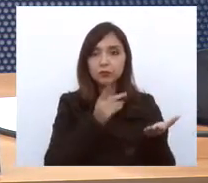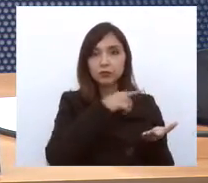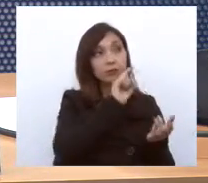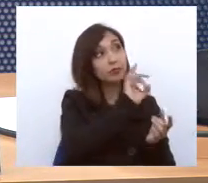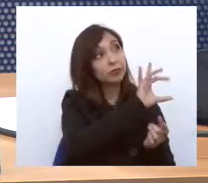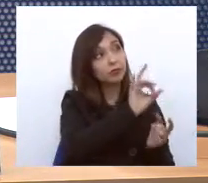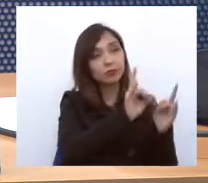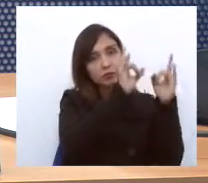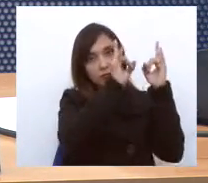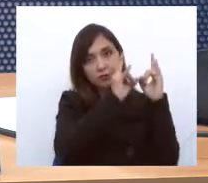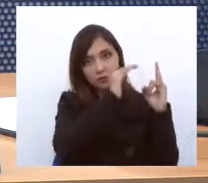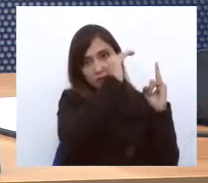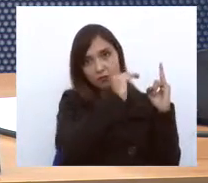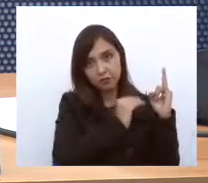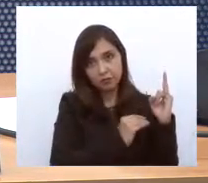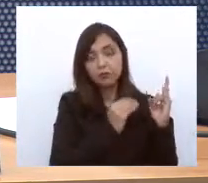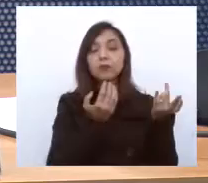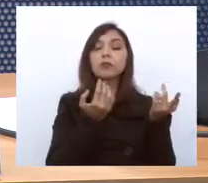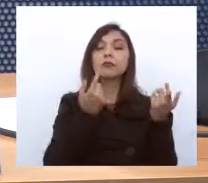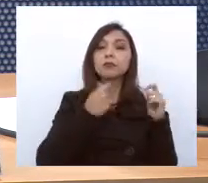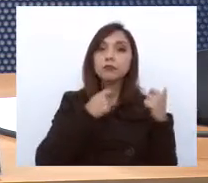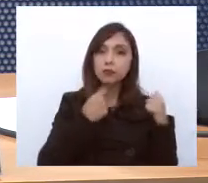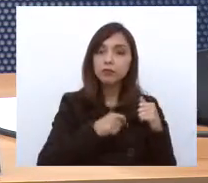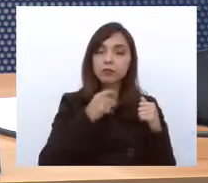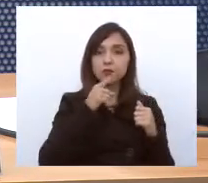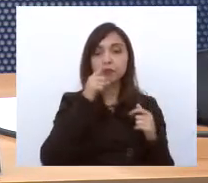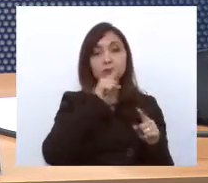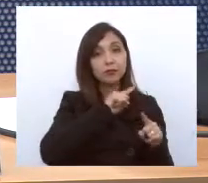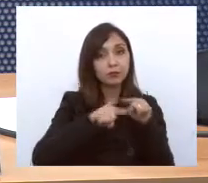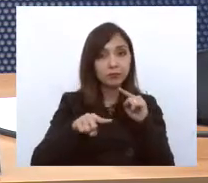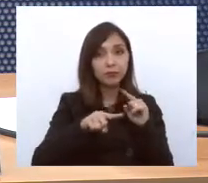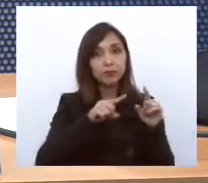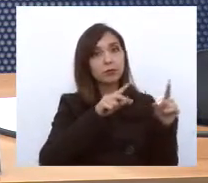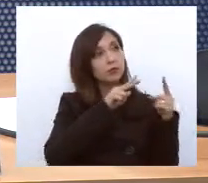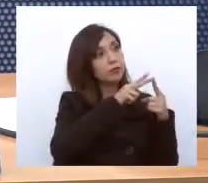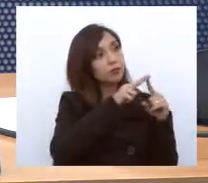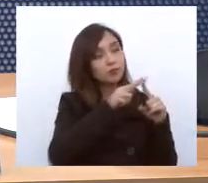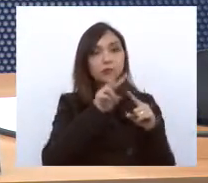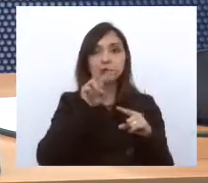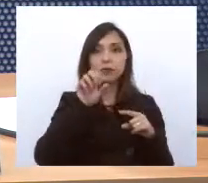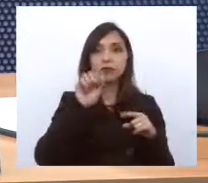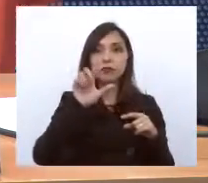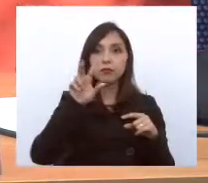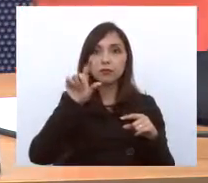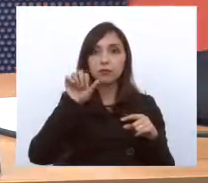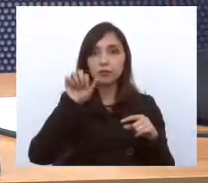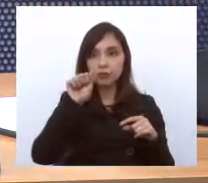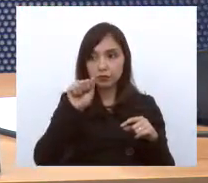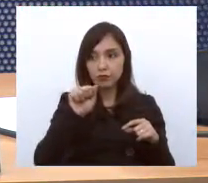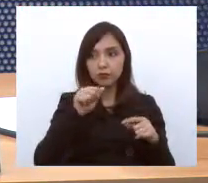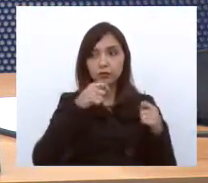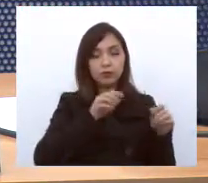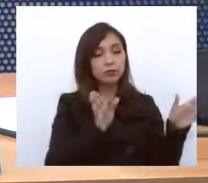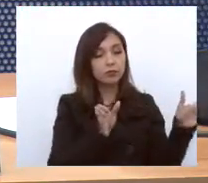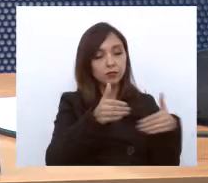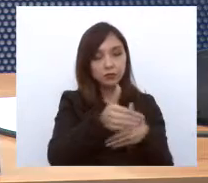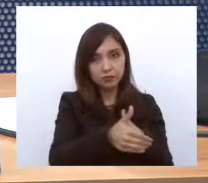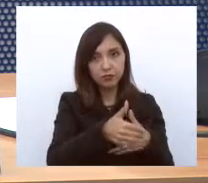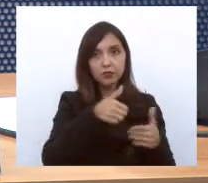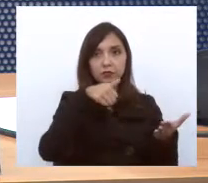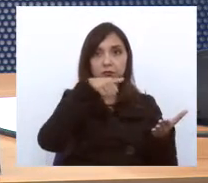apartamento. Artigo 6º. Fica determinadamente proibida a instalação de válvulas e descarga, devendo ser usada caixas de